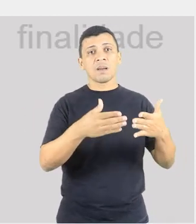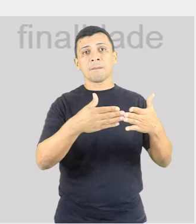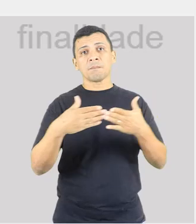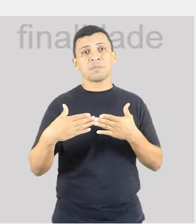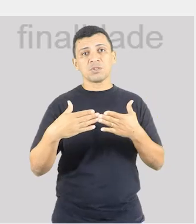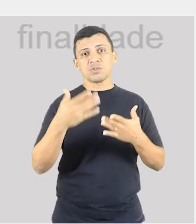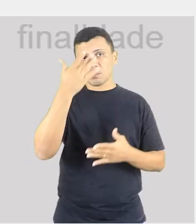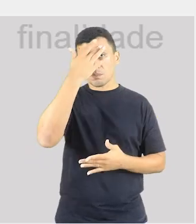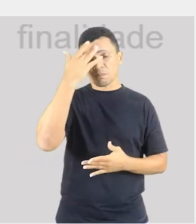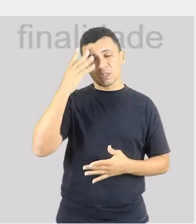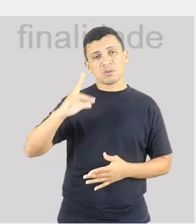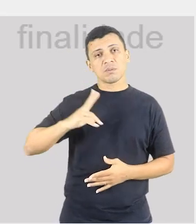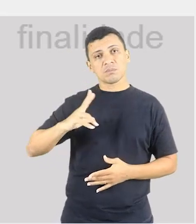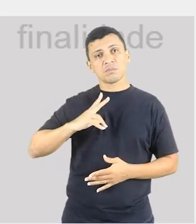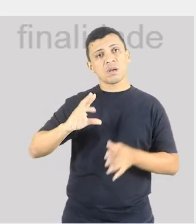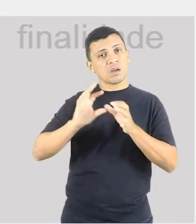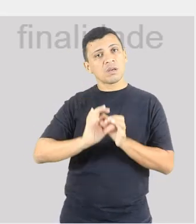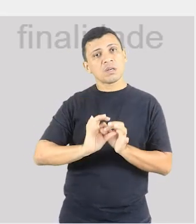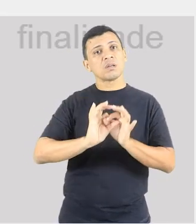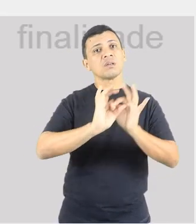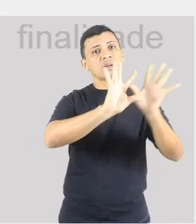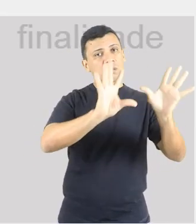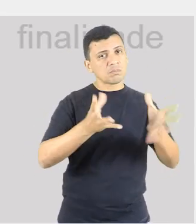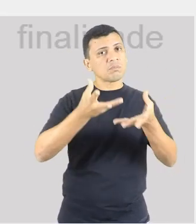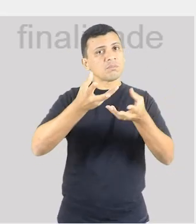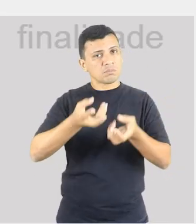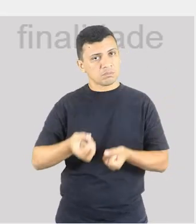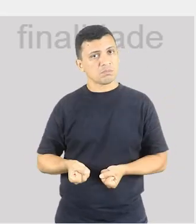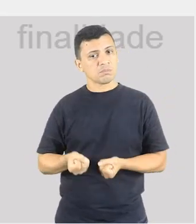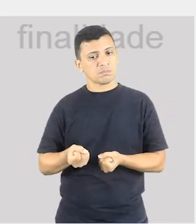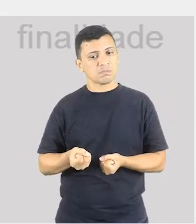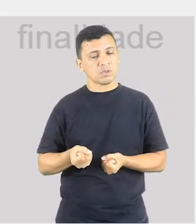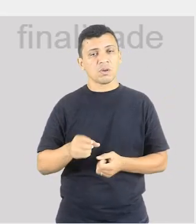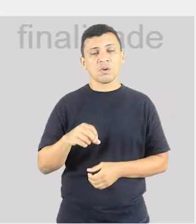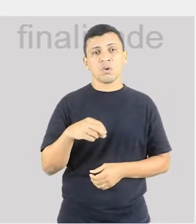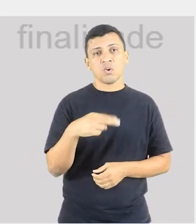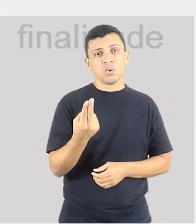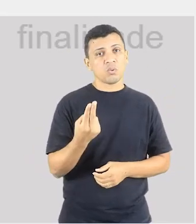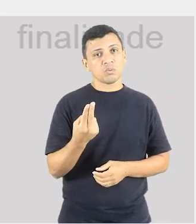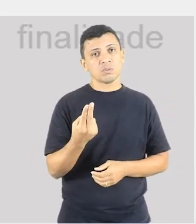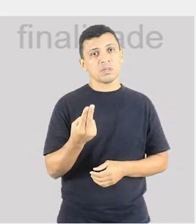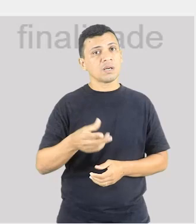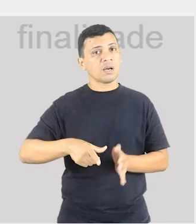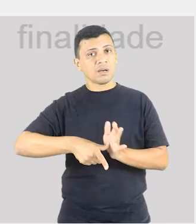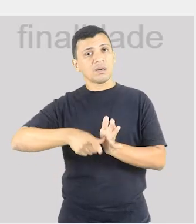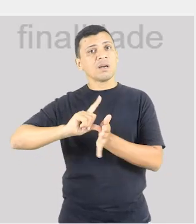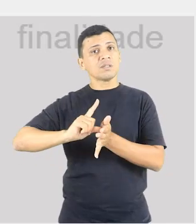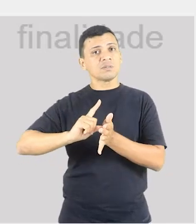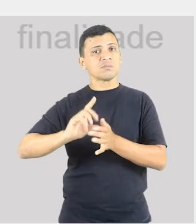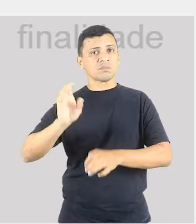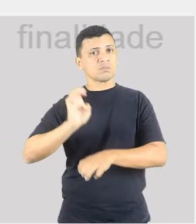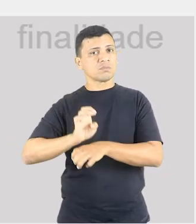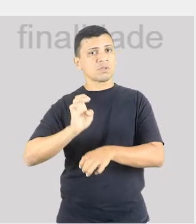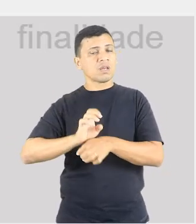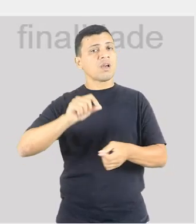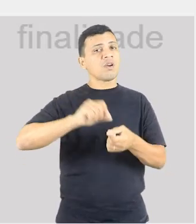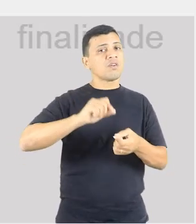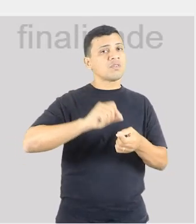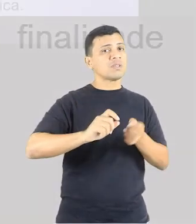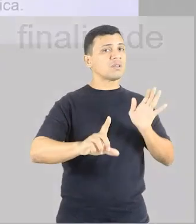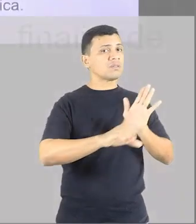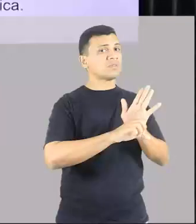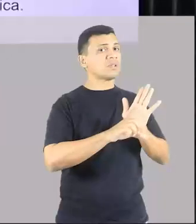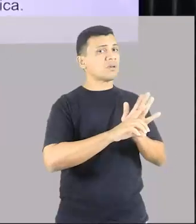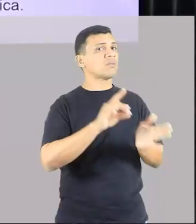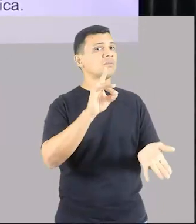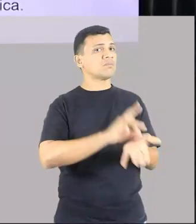pedido de um particular, concedendo uma anuência ou consentimento prévio do Estado para exercer de forma legal e legítima